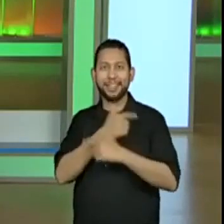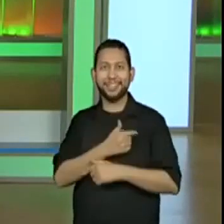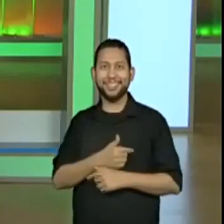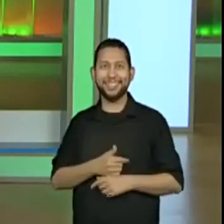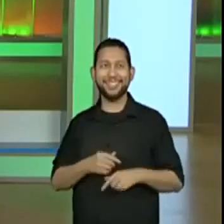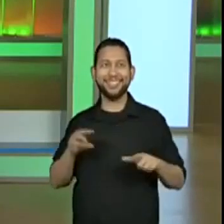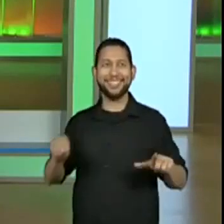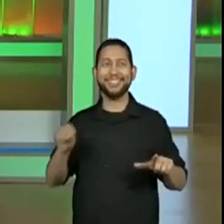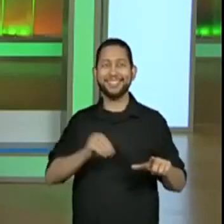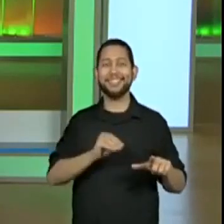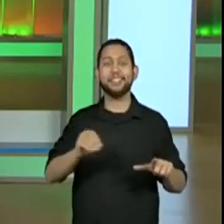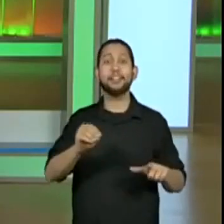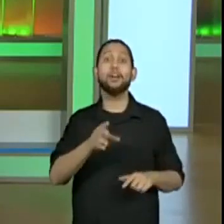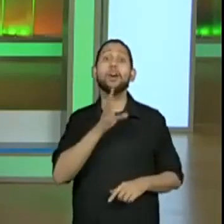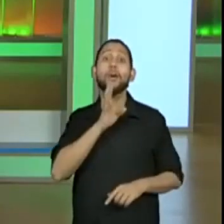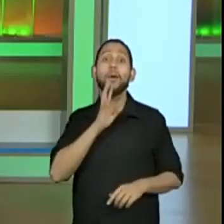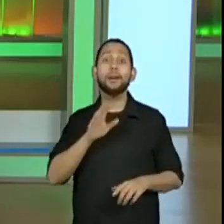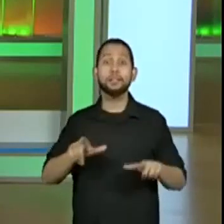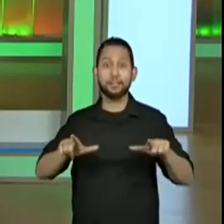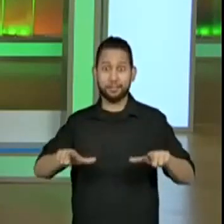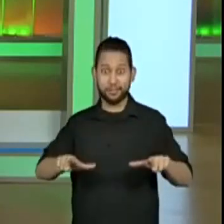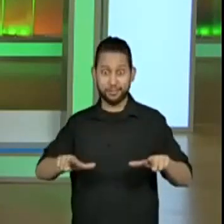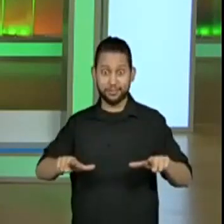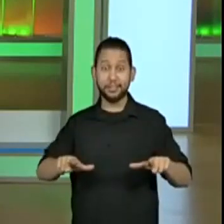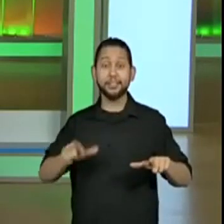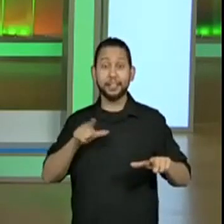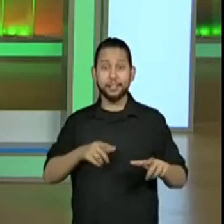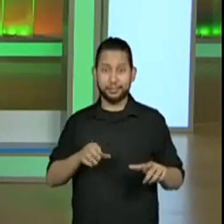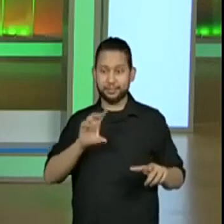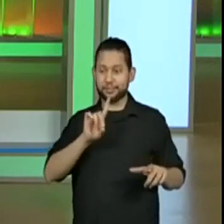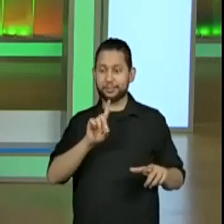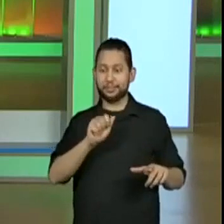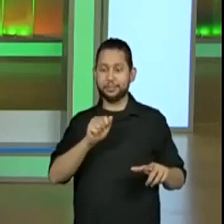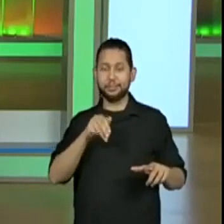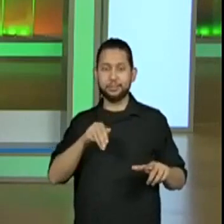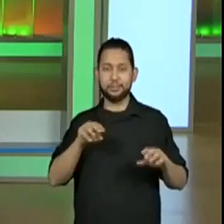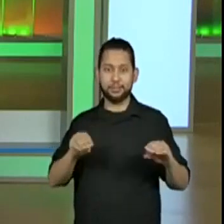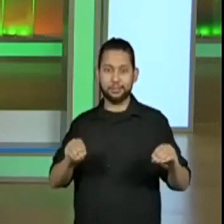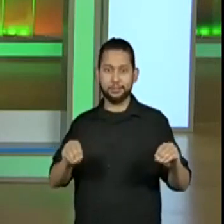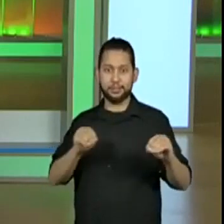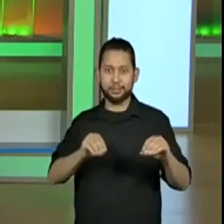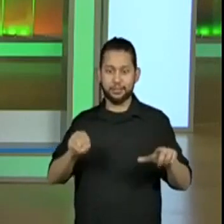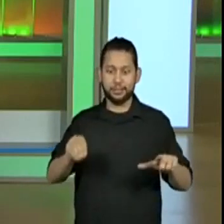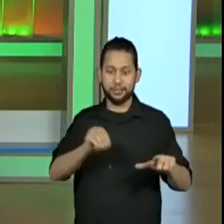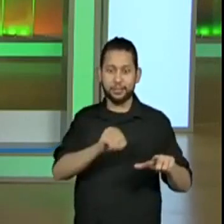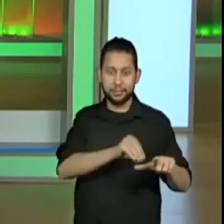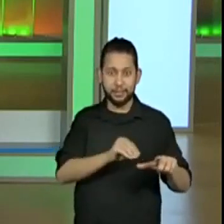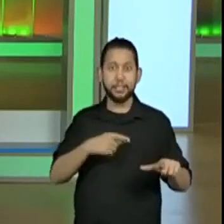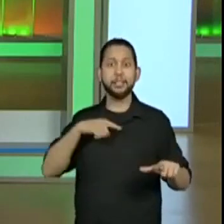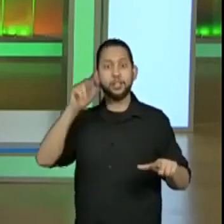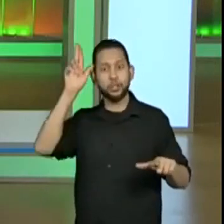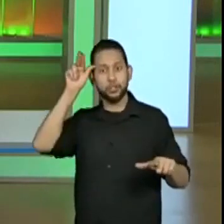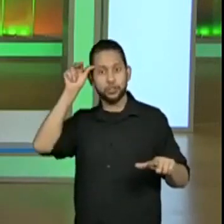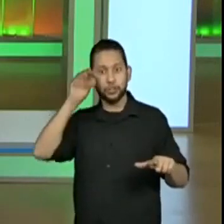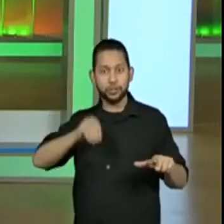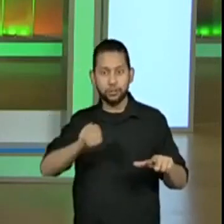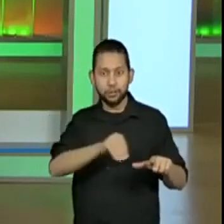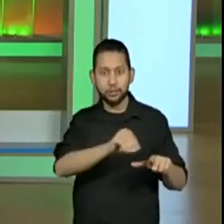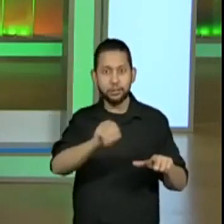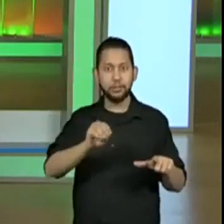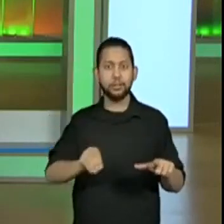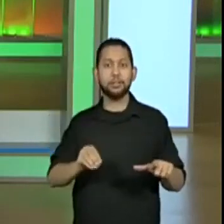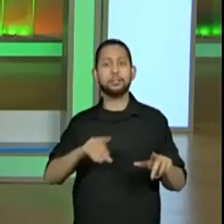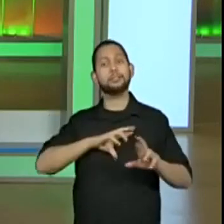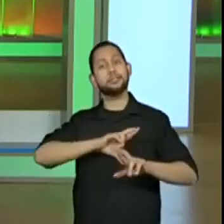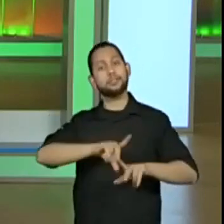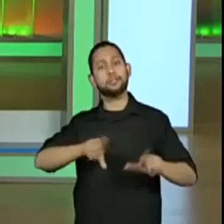Dama! Dama! Dama. É um jogo de tabuleiro, não é verdade? Um jogo de tabuleiro. A gente tem ali o xadrez. Muito não bem, é? Isso